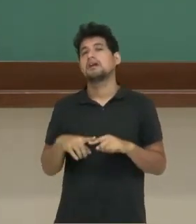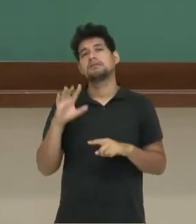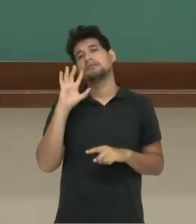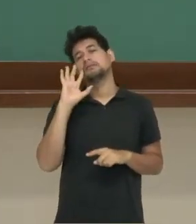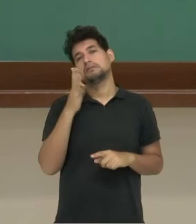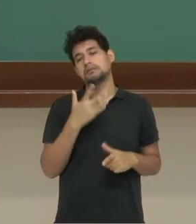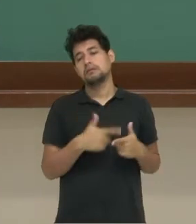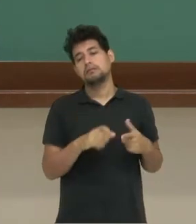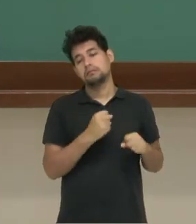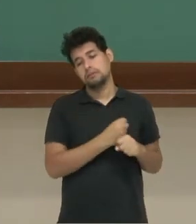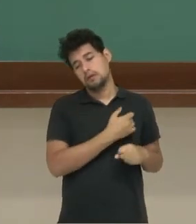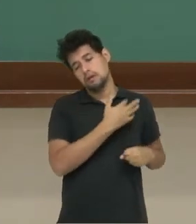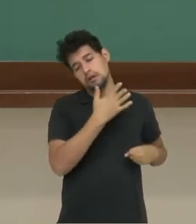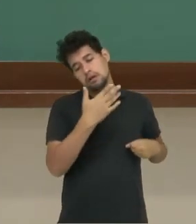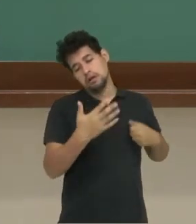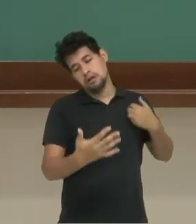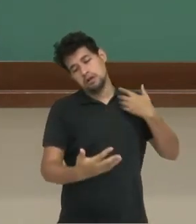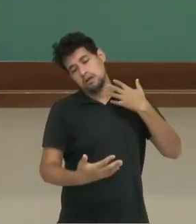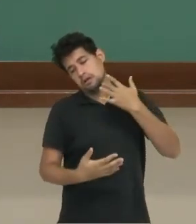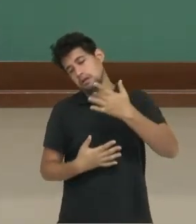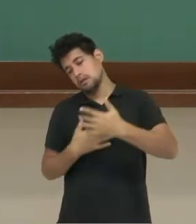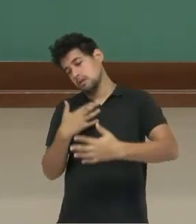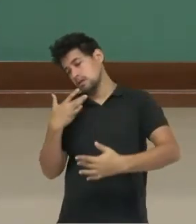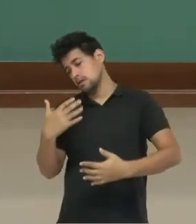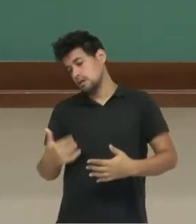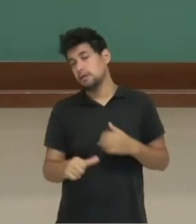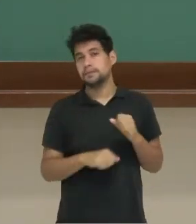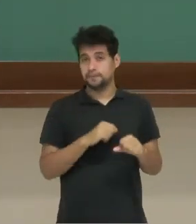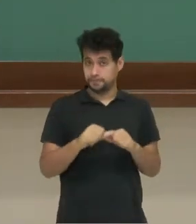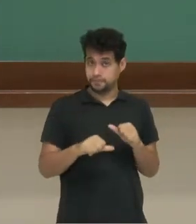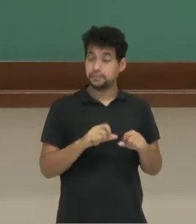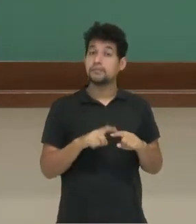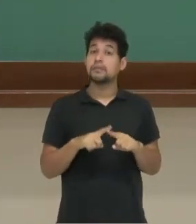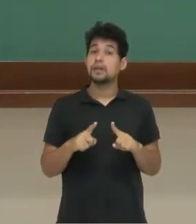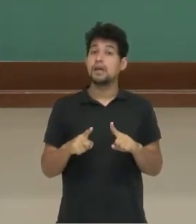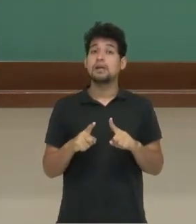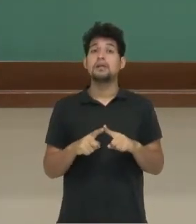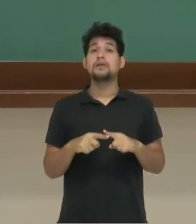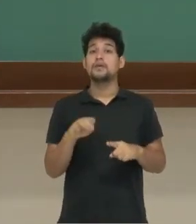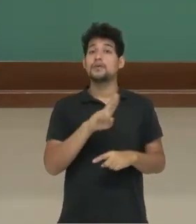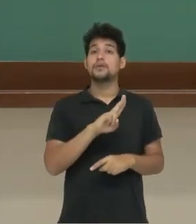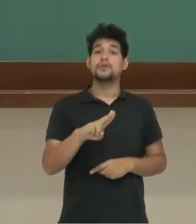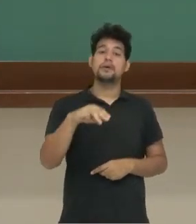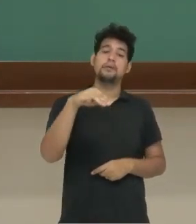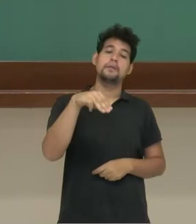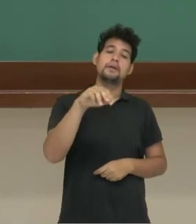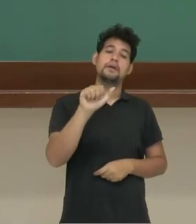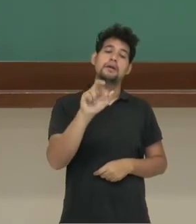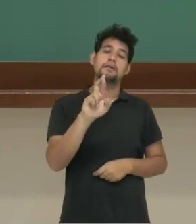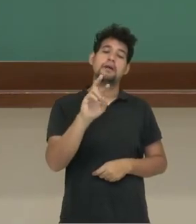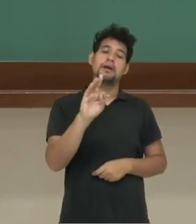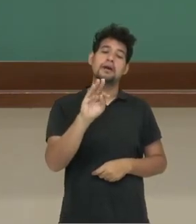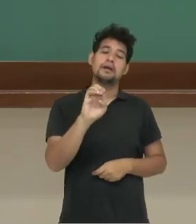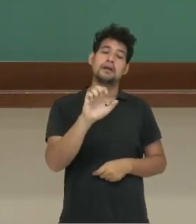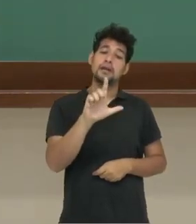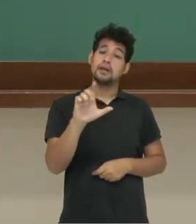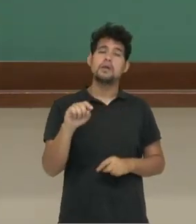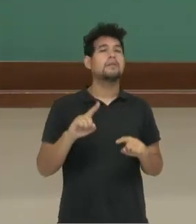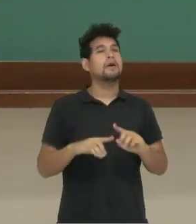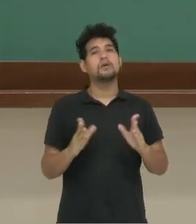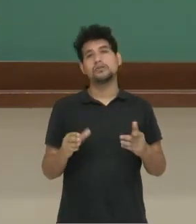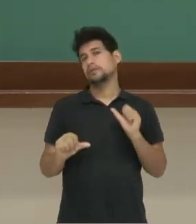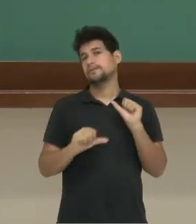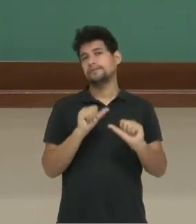longo dos anos, sofreu modificações e o martelo, ficou o nome de martelo, mas o que nós temos hoje